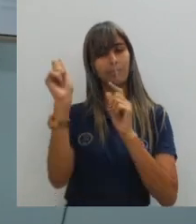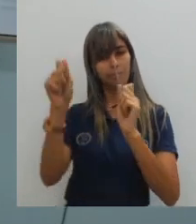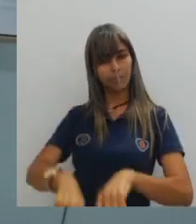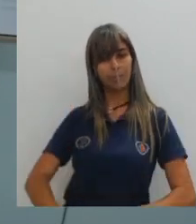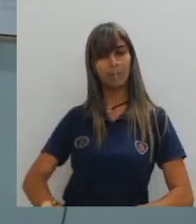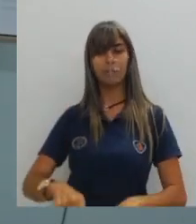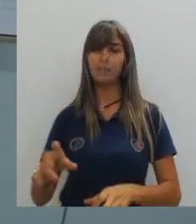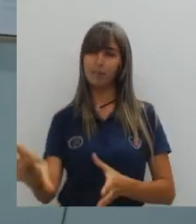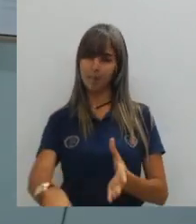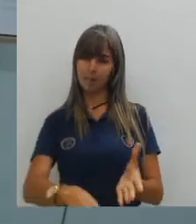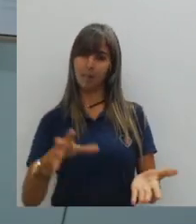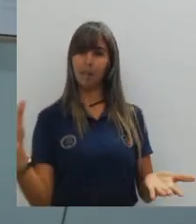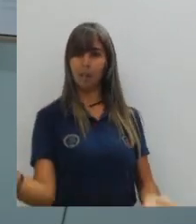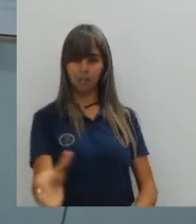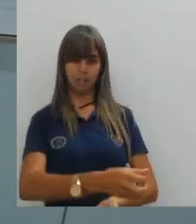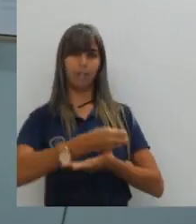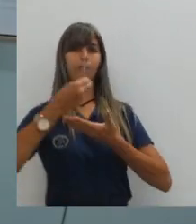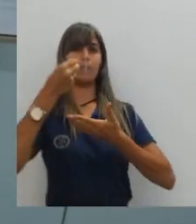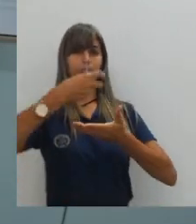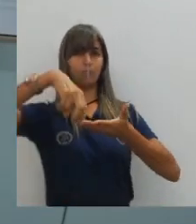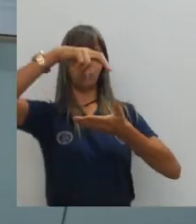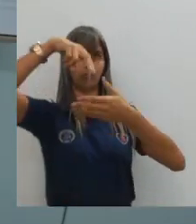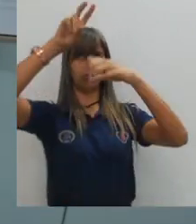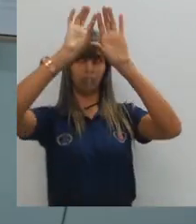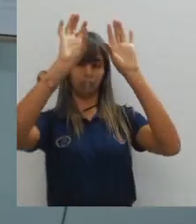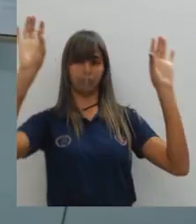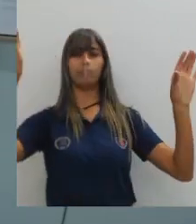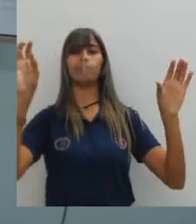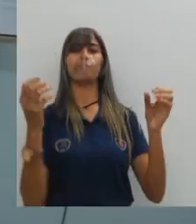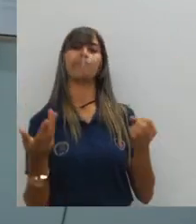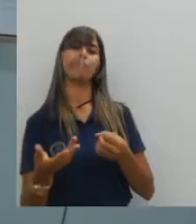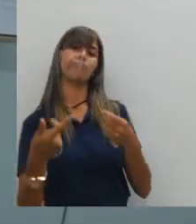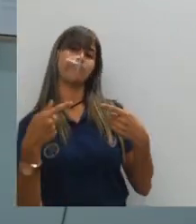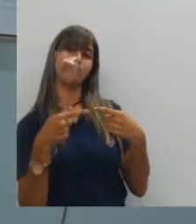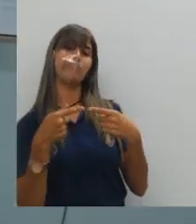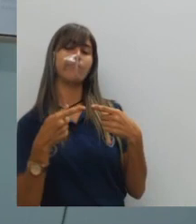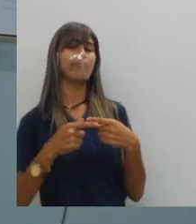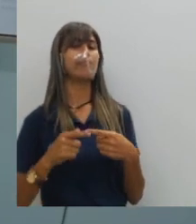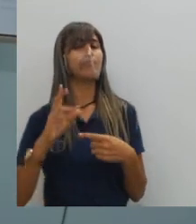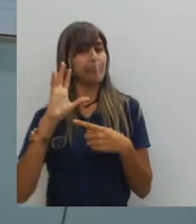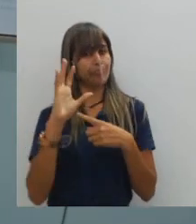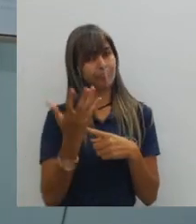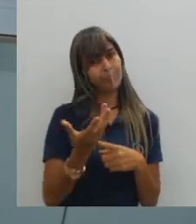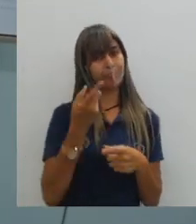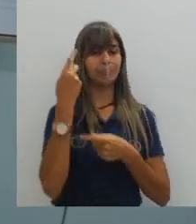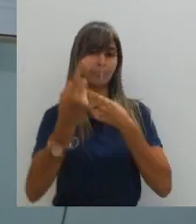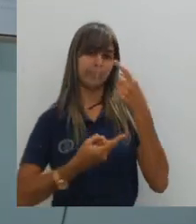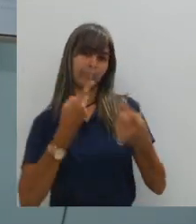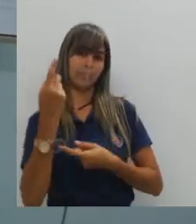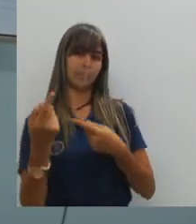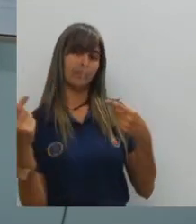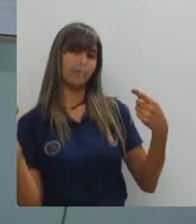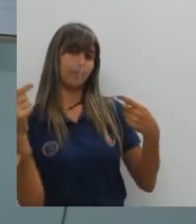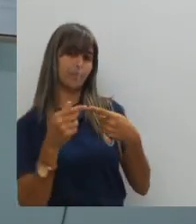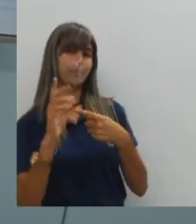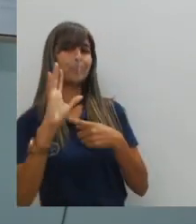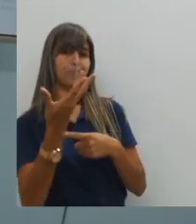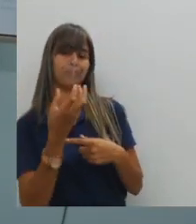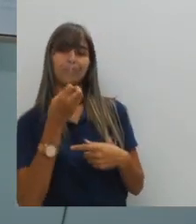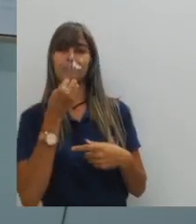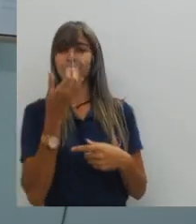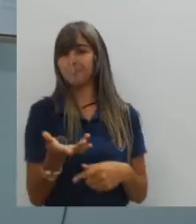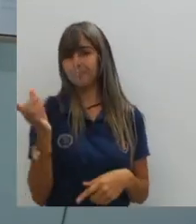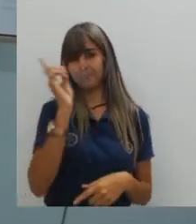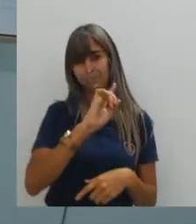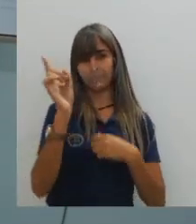fato, elas serão salvas baseadas nas suas atitudes. Só que algumas atitudes que não são consideradas boas, elas